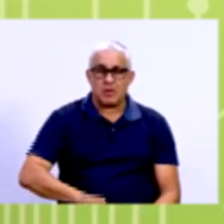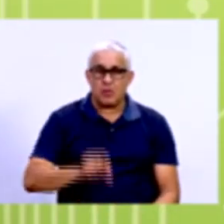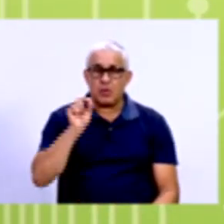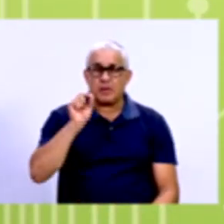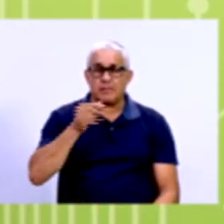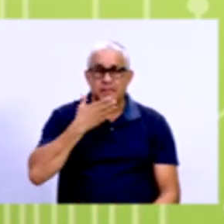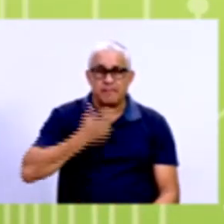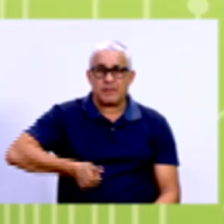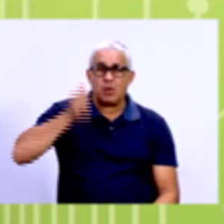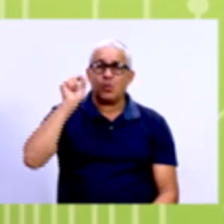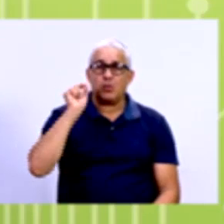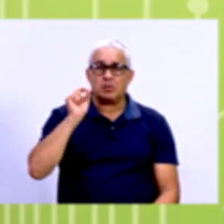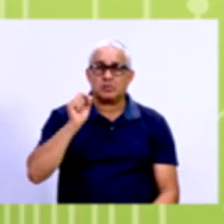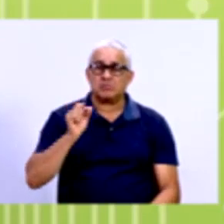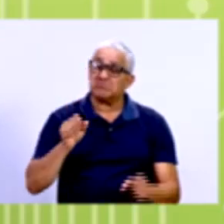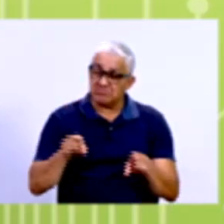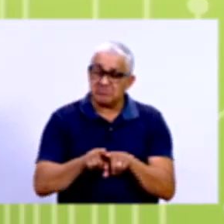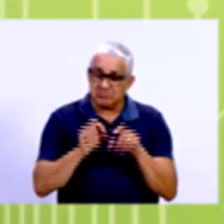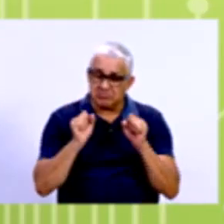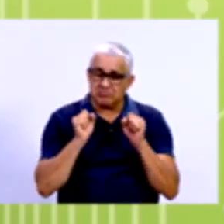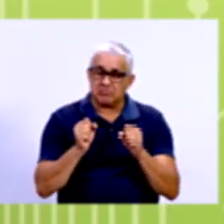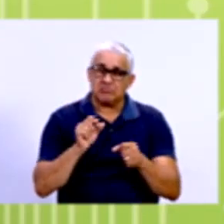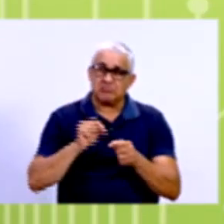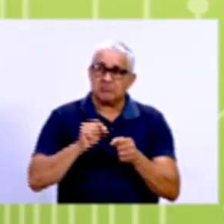melhorar isso aí, então a gente também pode fazer